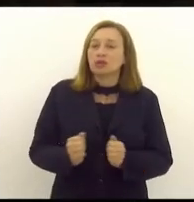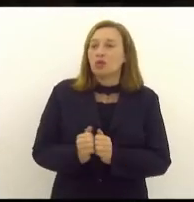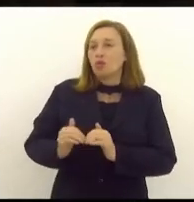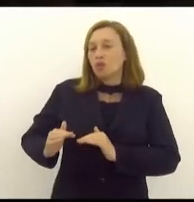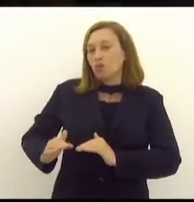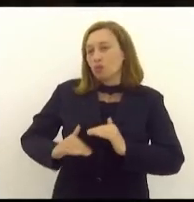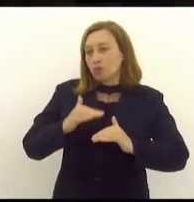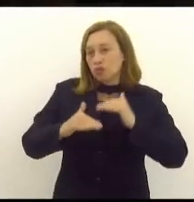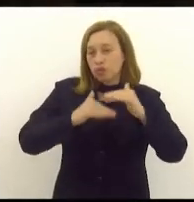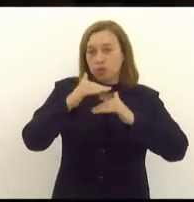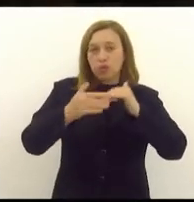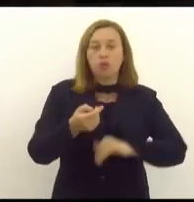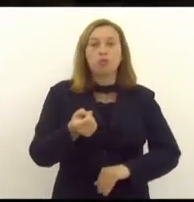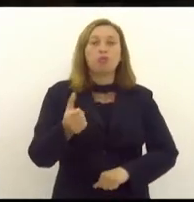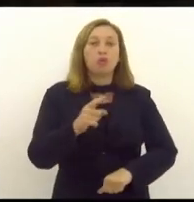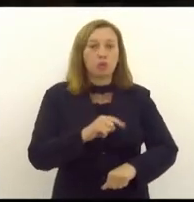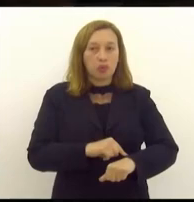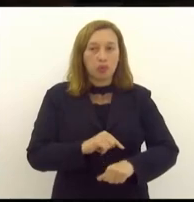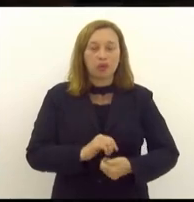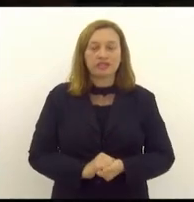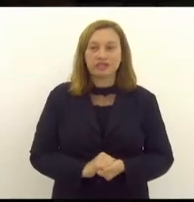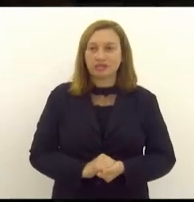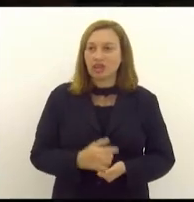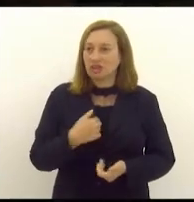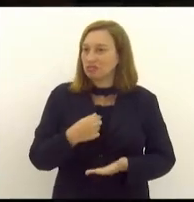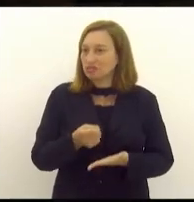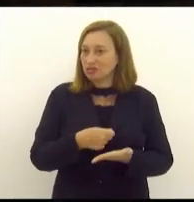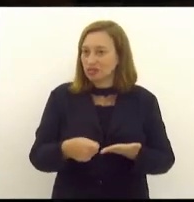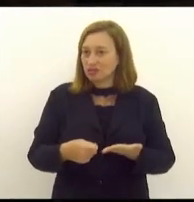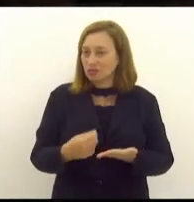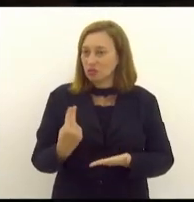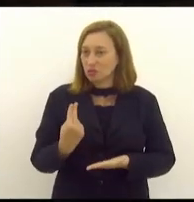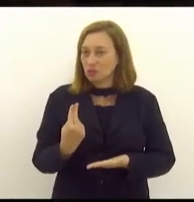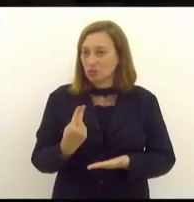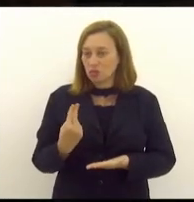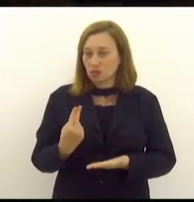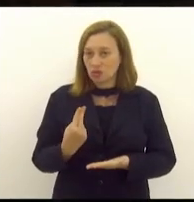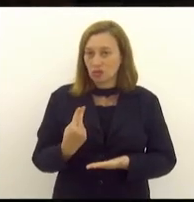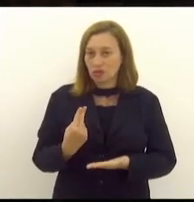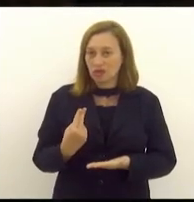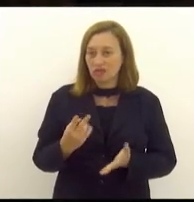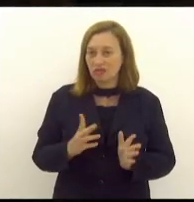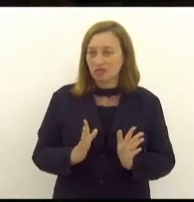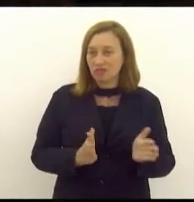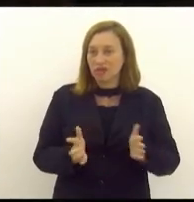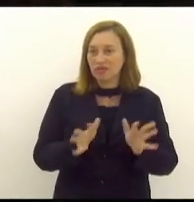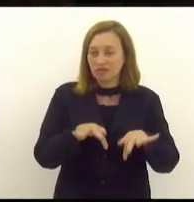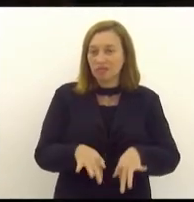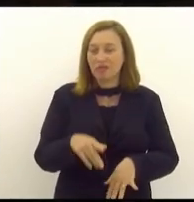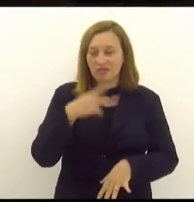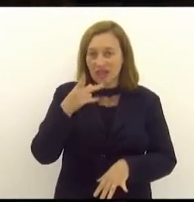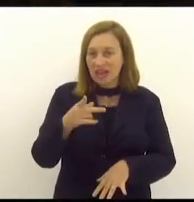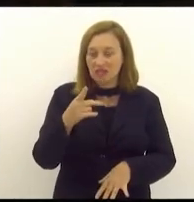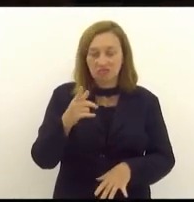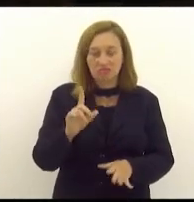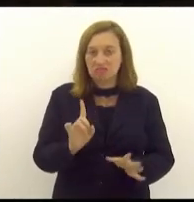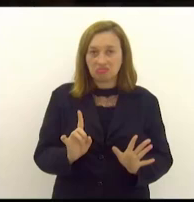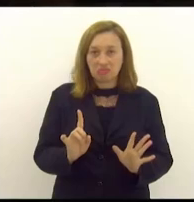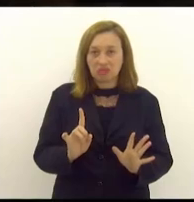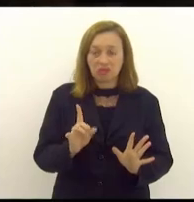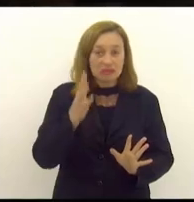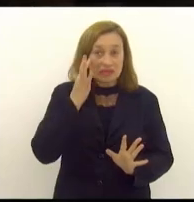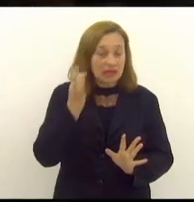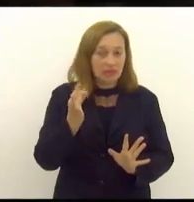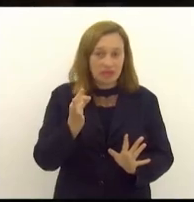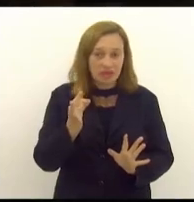ainda pouco não me inscrevia nos final para falar disso porque não tem nem bola de cristal para saber